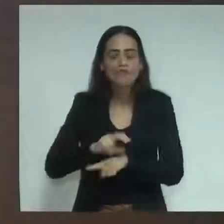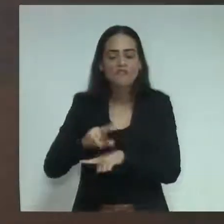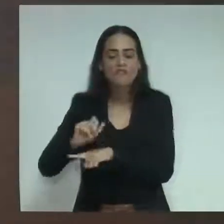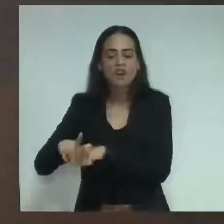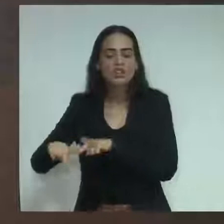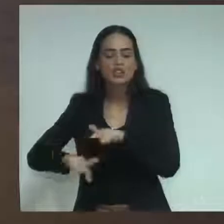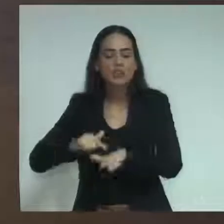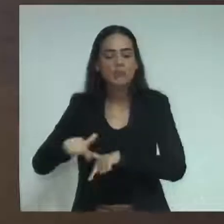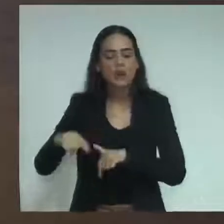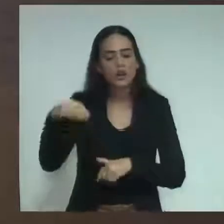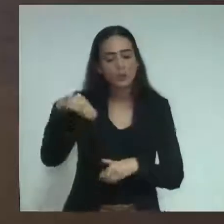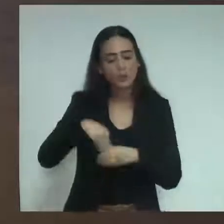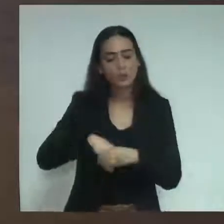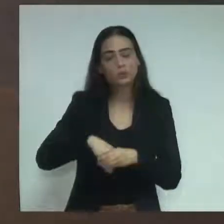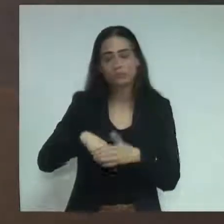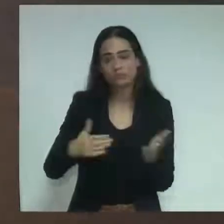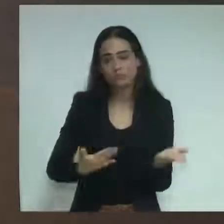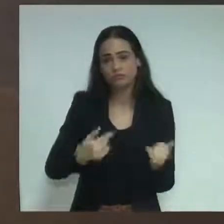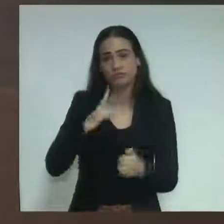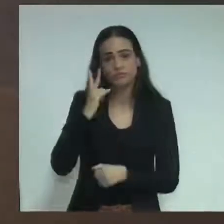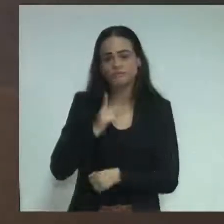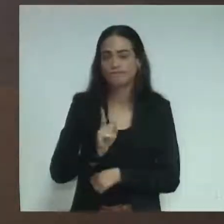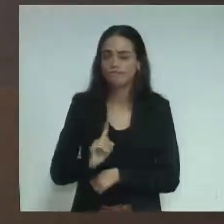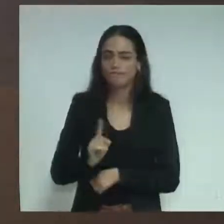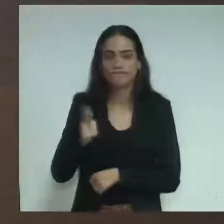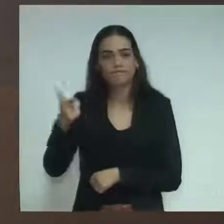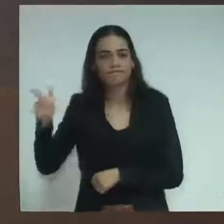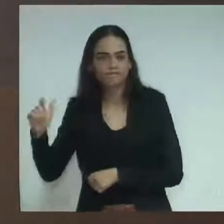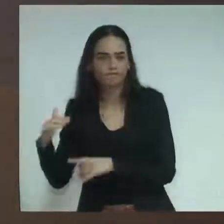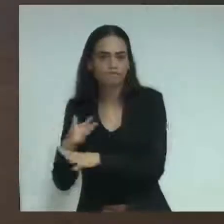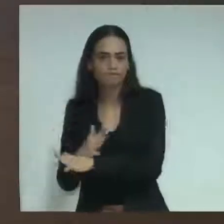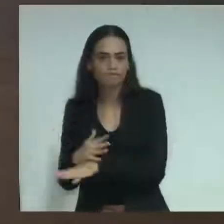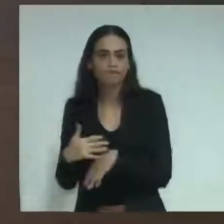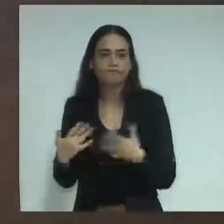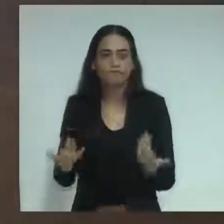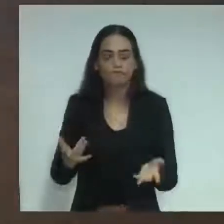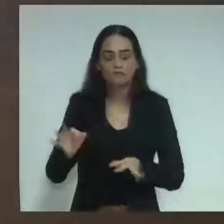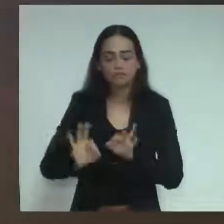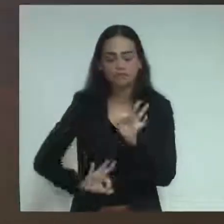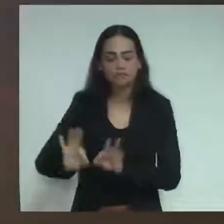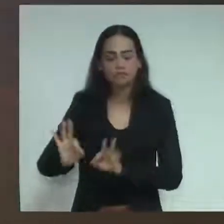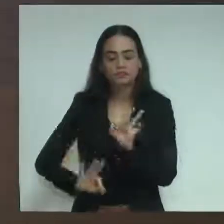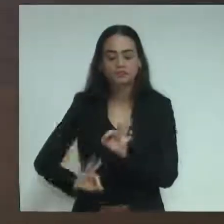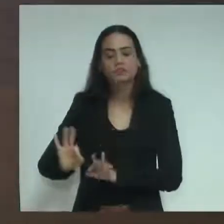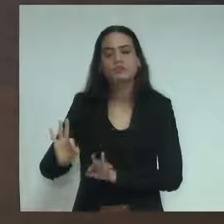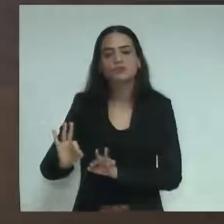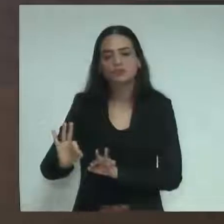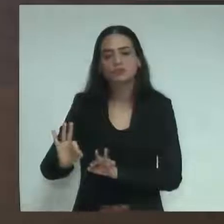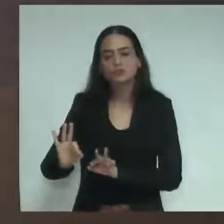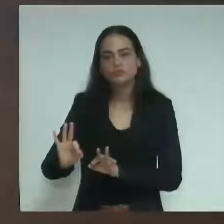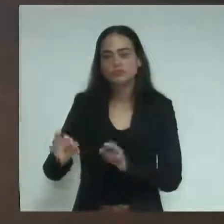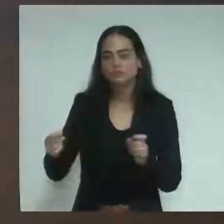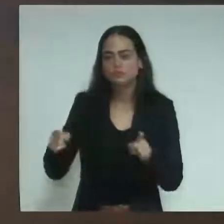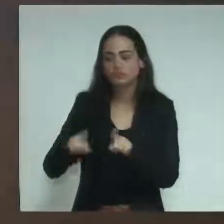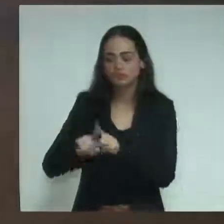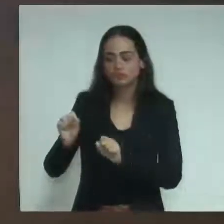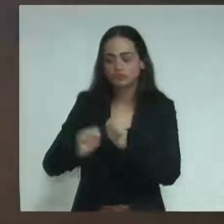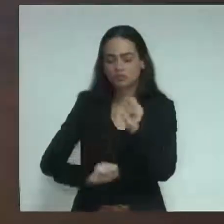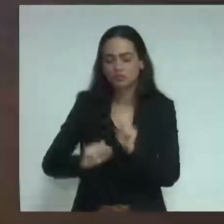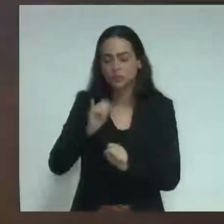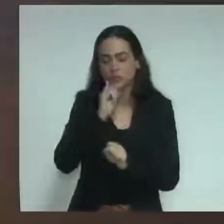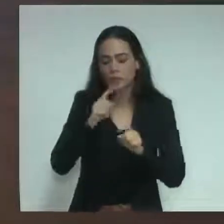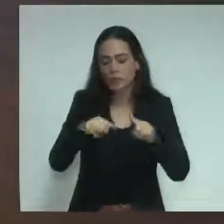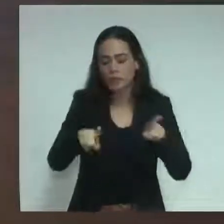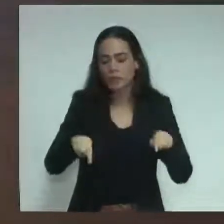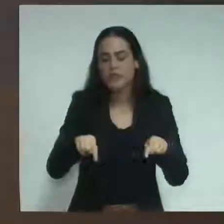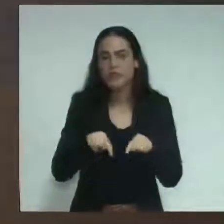nossos jovens. Esse tipo de projeto, o Escola de Fábrica, ele faz uma parceria com a indústria cede ali uma pequena sala, uma sala